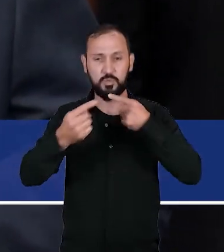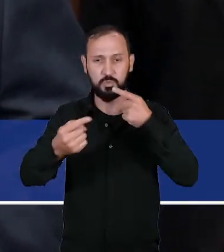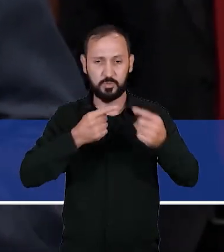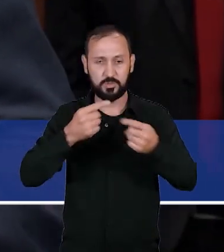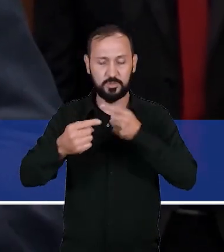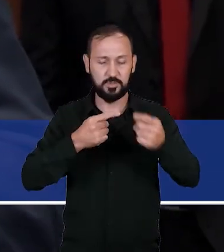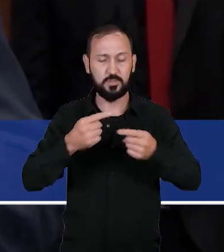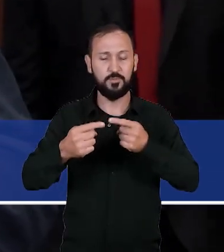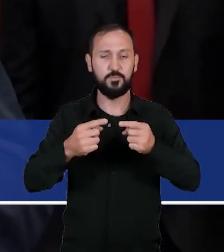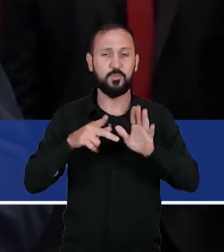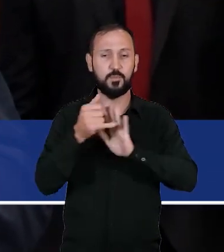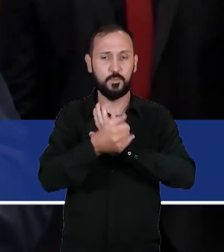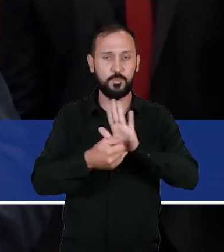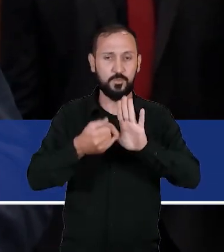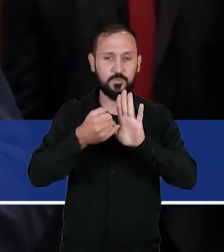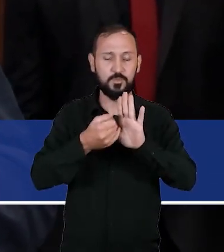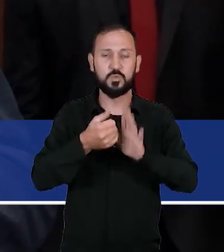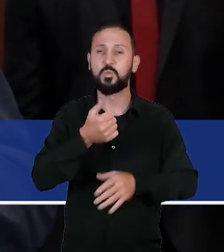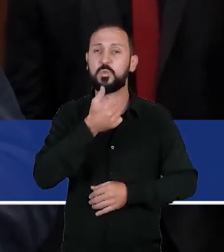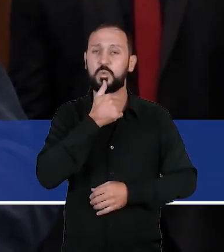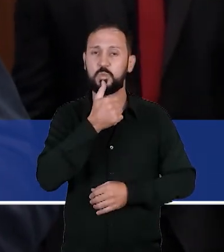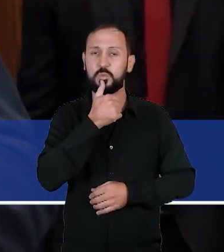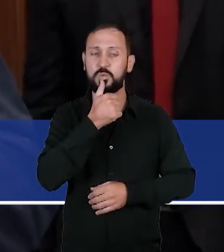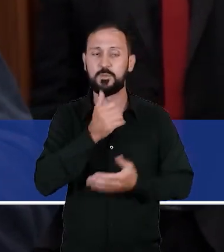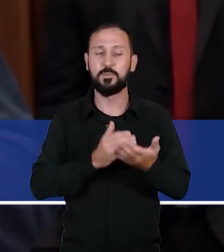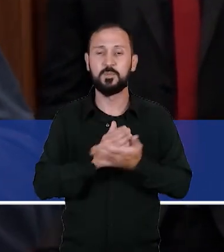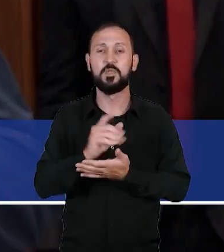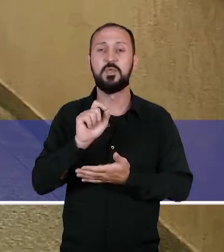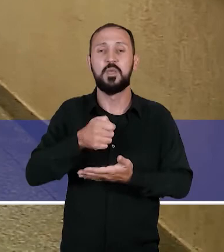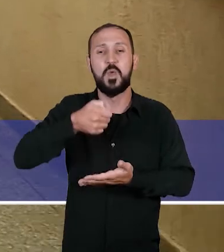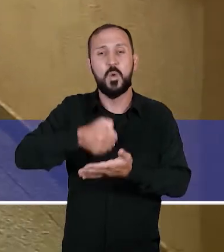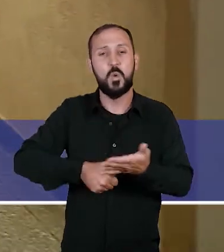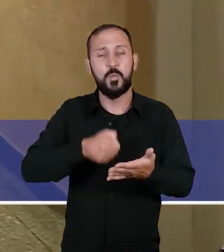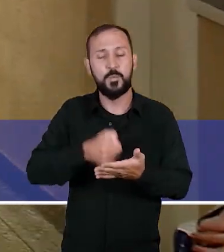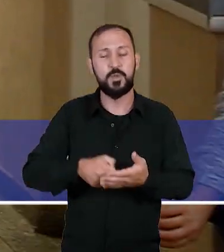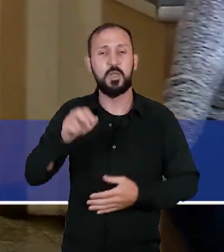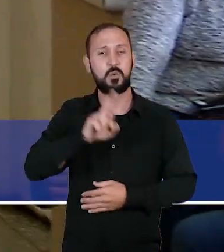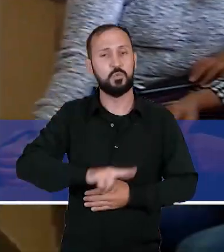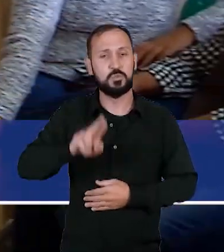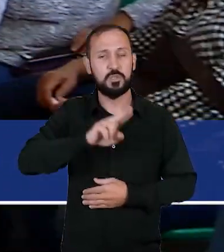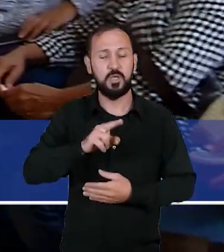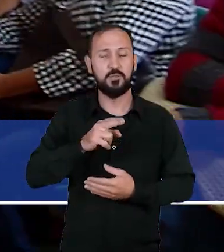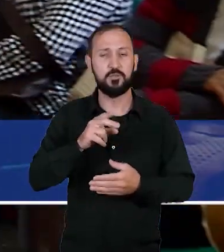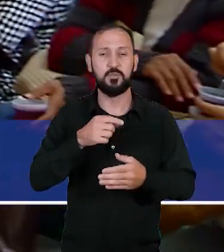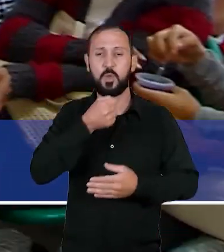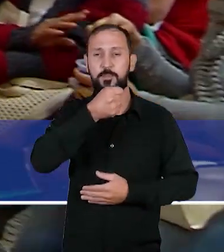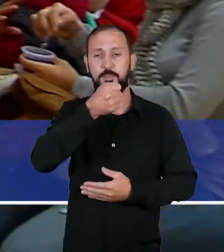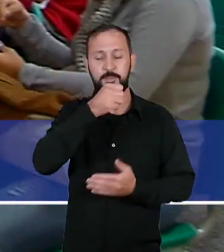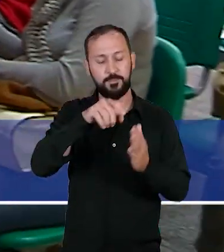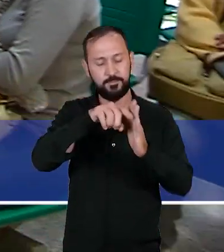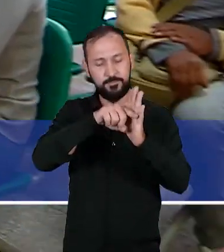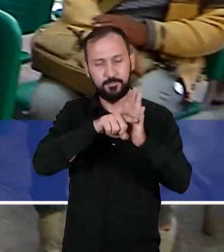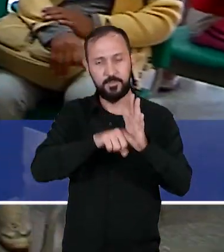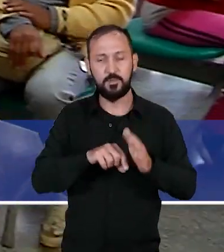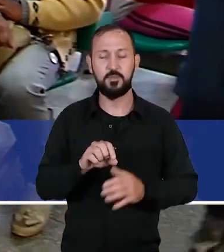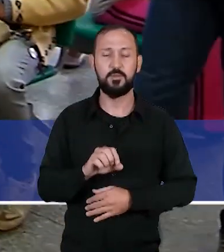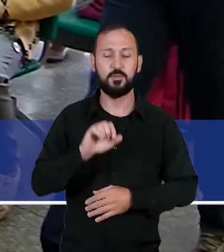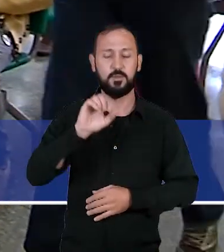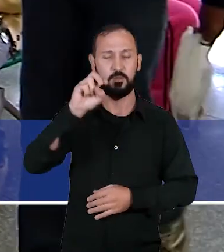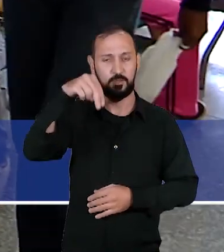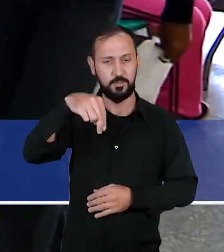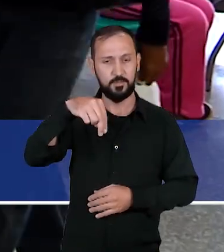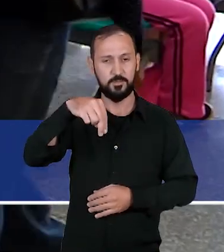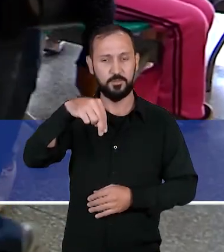o projeto de lei do deputado Neno Razuki, do PTB, que obriga a aplicação do questionário M7